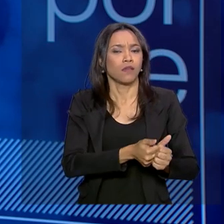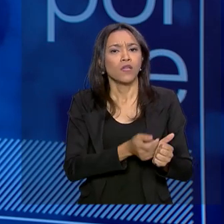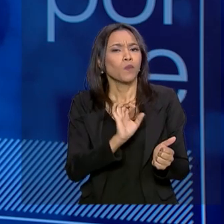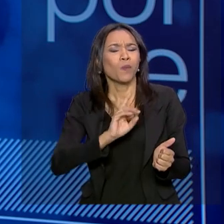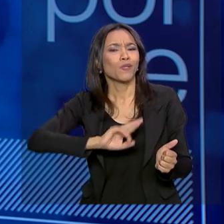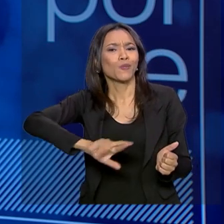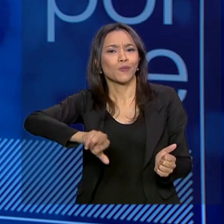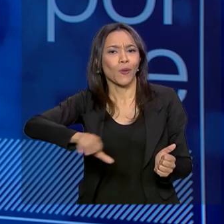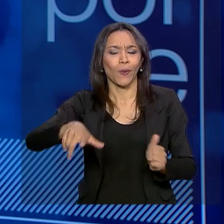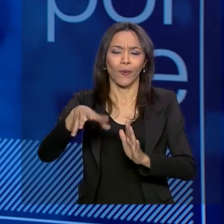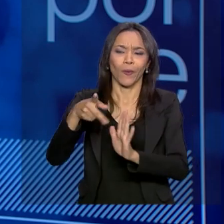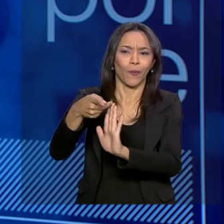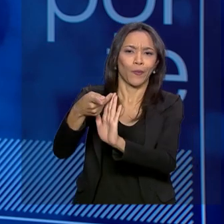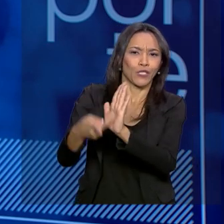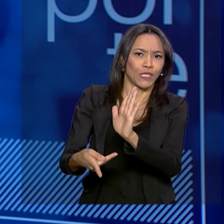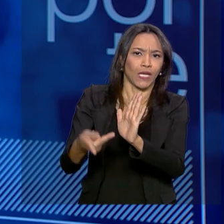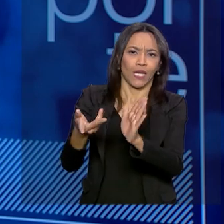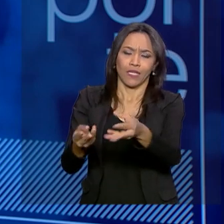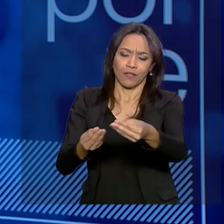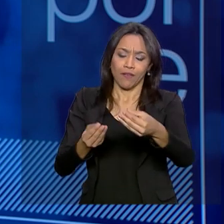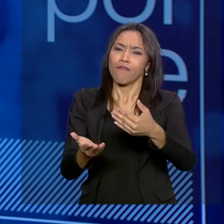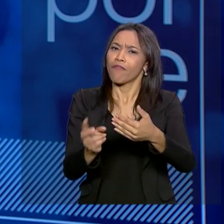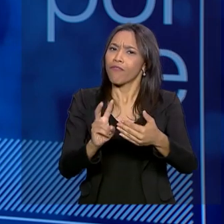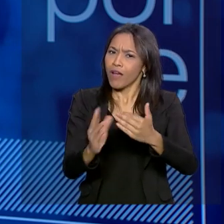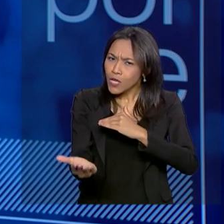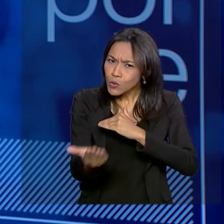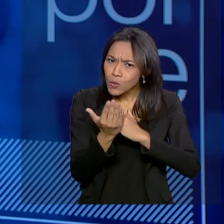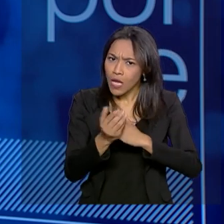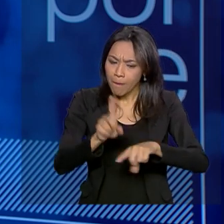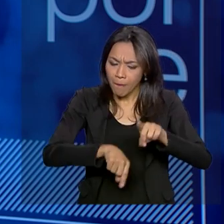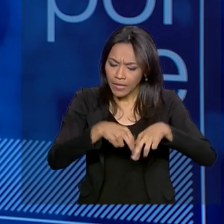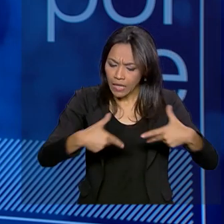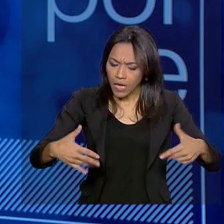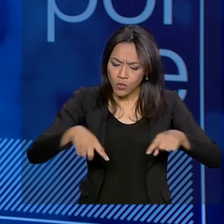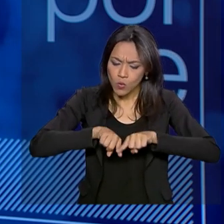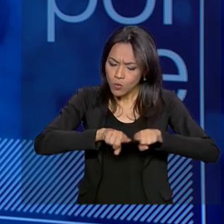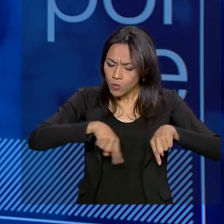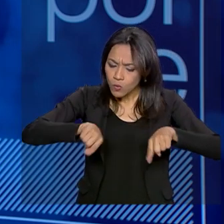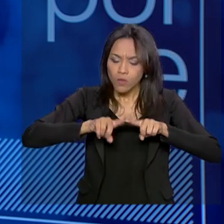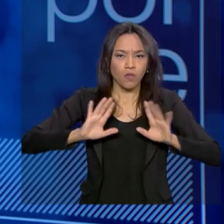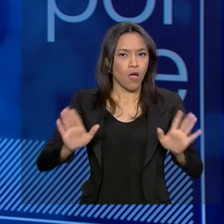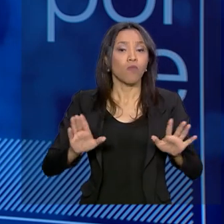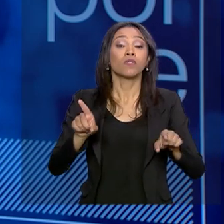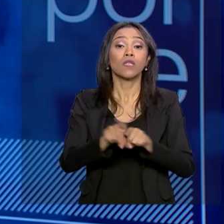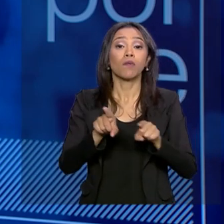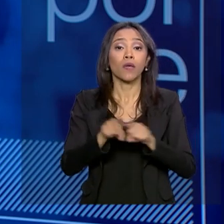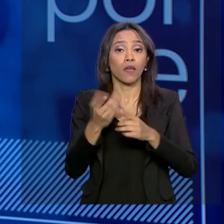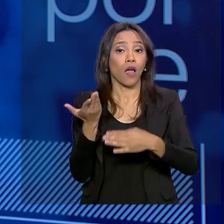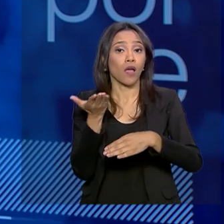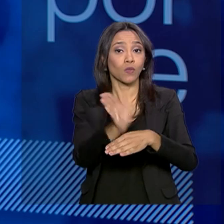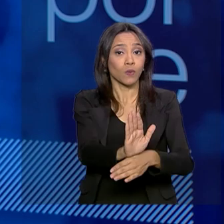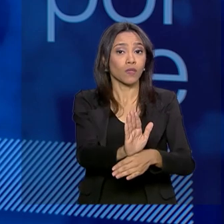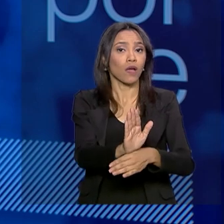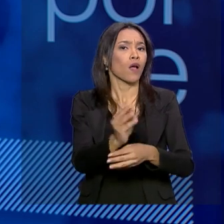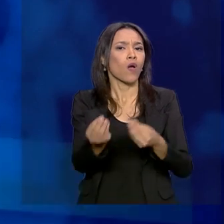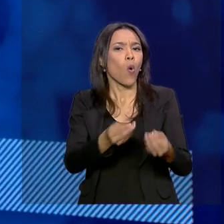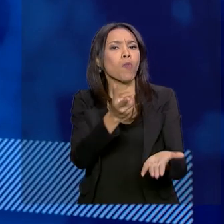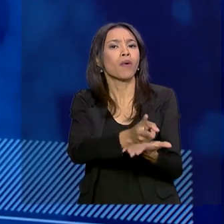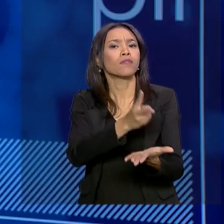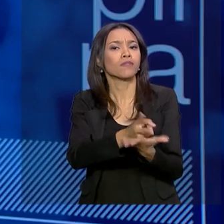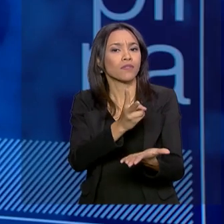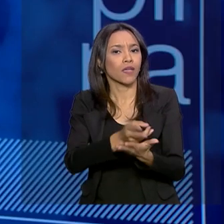projeto, não só vai beneficiar o equipamento, mas beneficiar particularmente o custeio dele ao